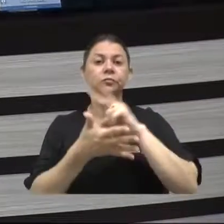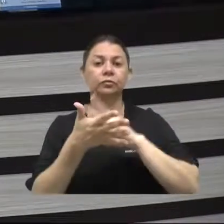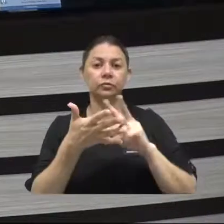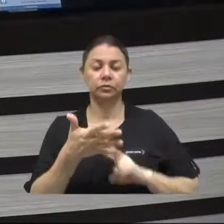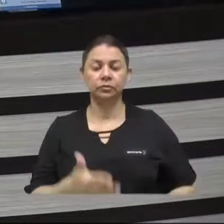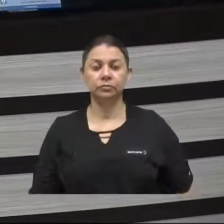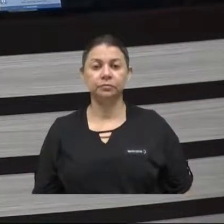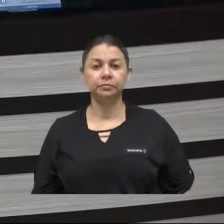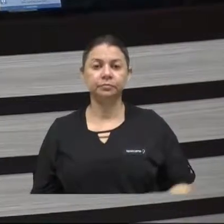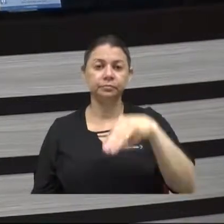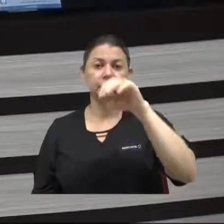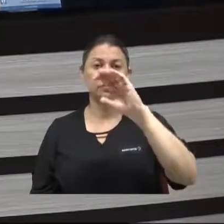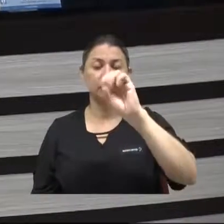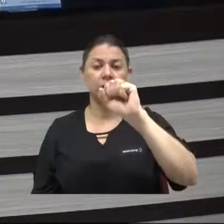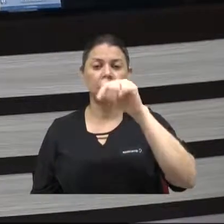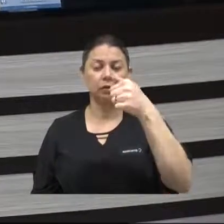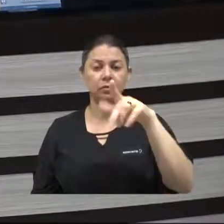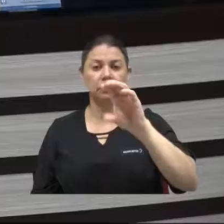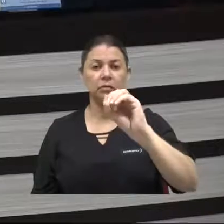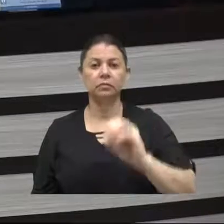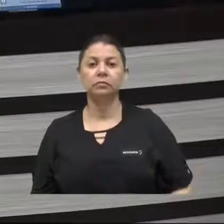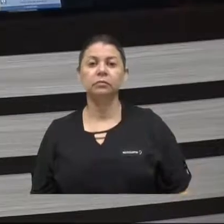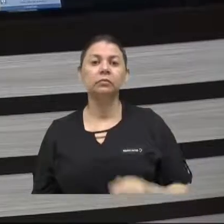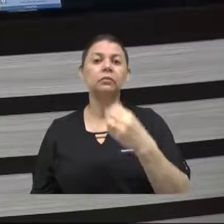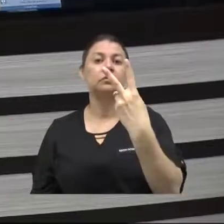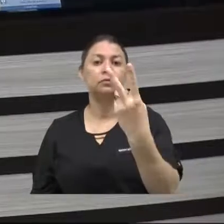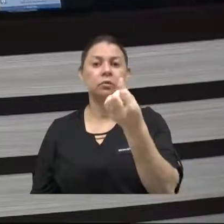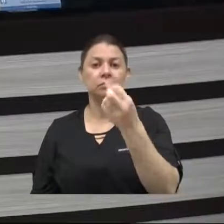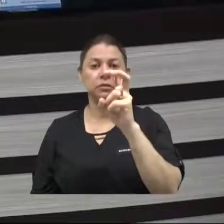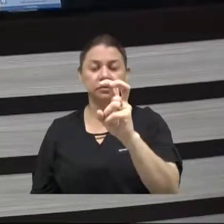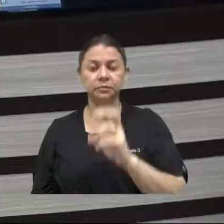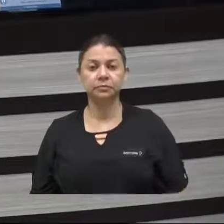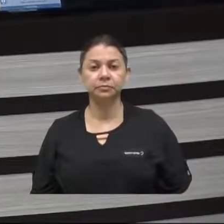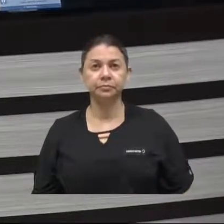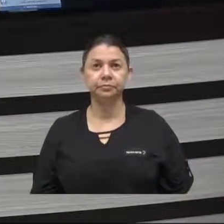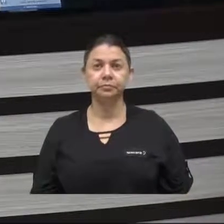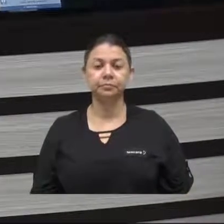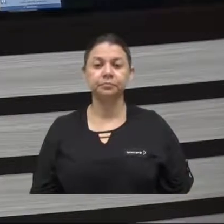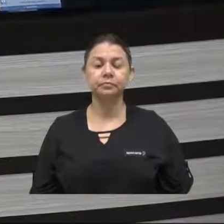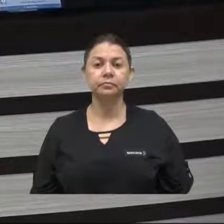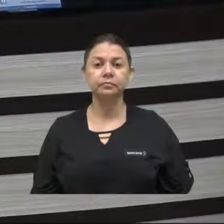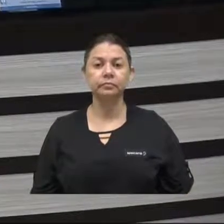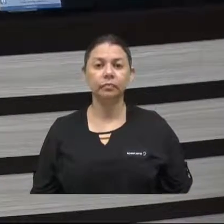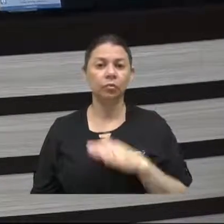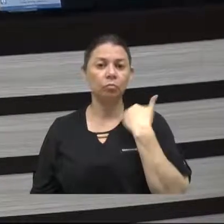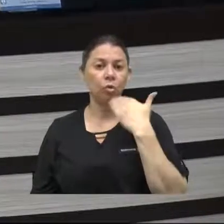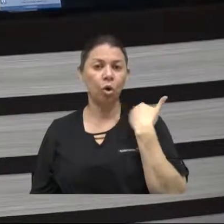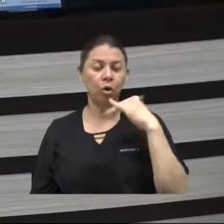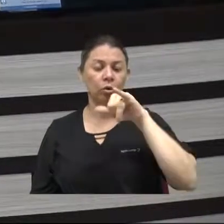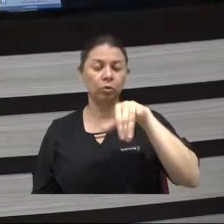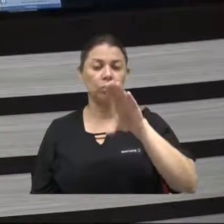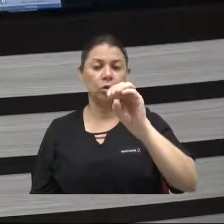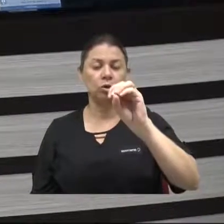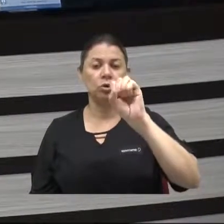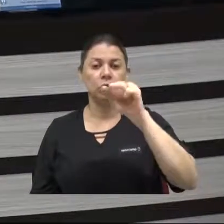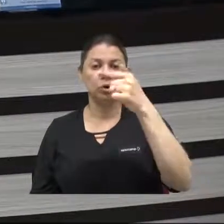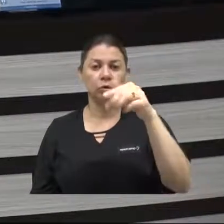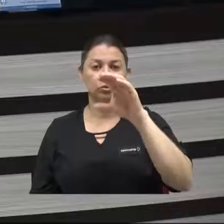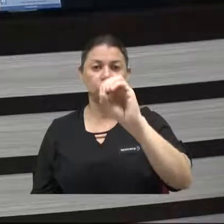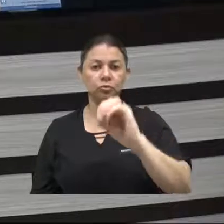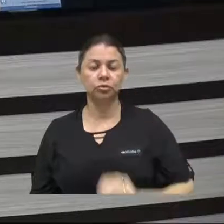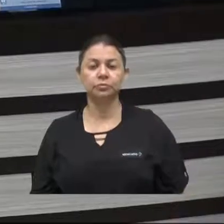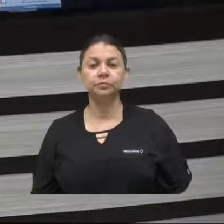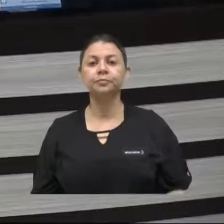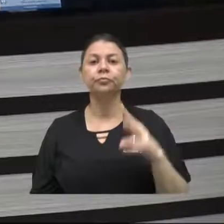Moção 265, moção de pesar pelo falecimento de João Antero do Carmo. Autoria do vereador Helder Lúcio